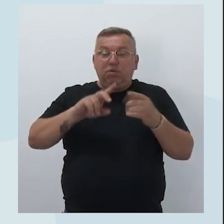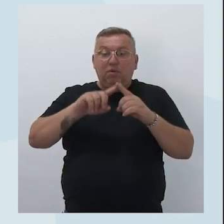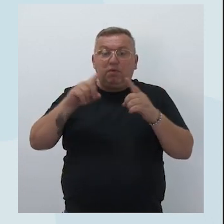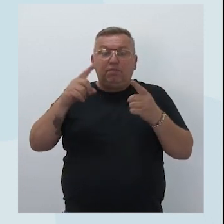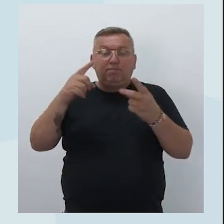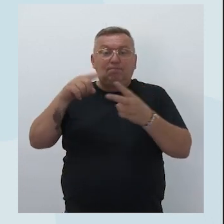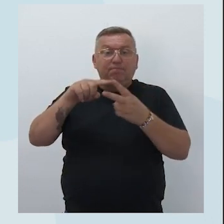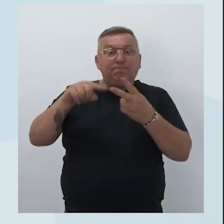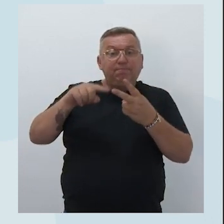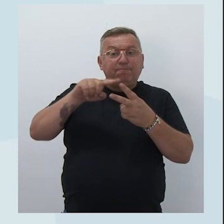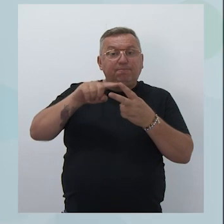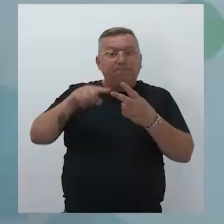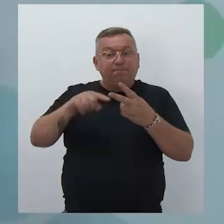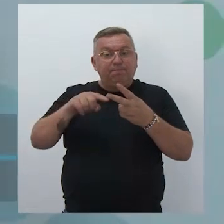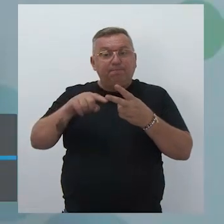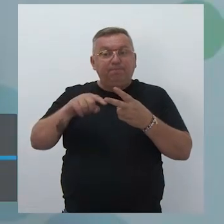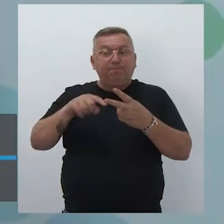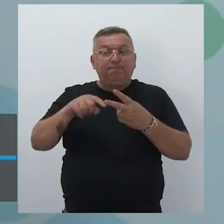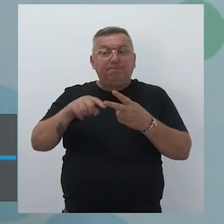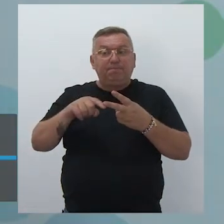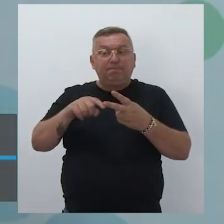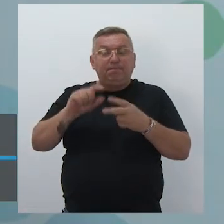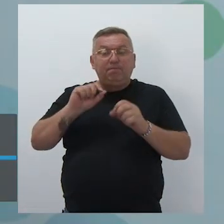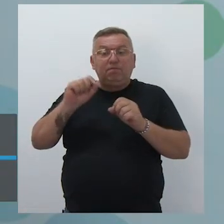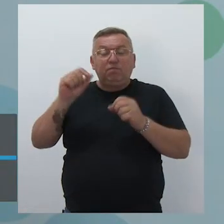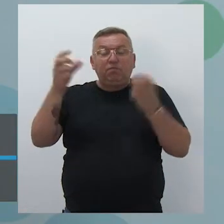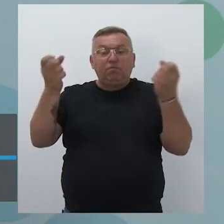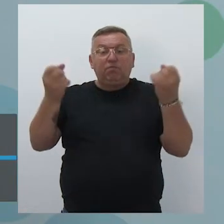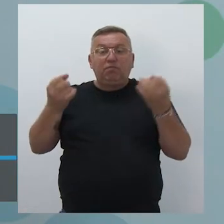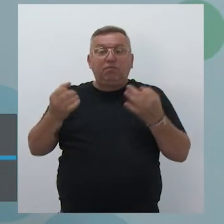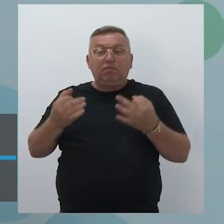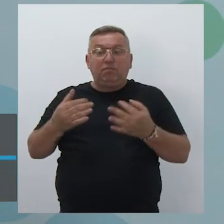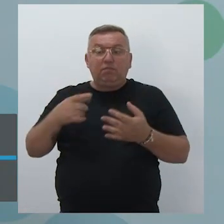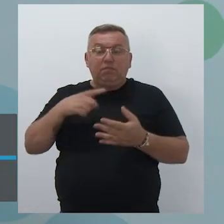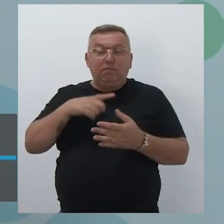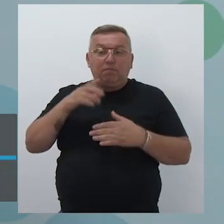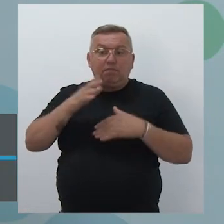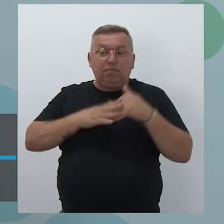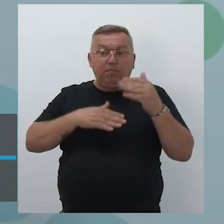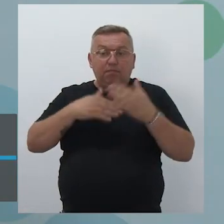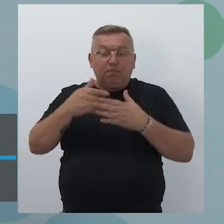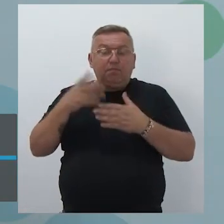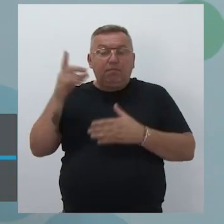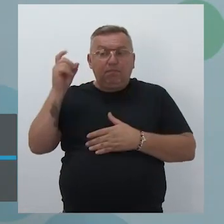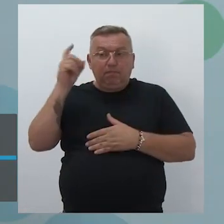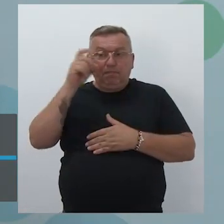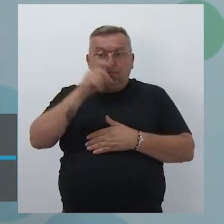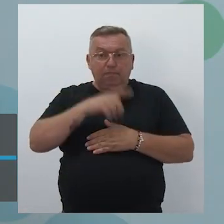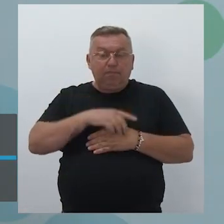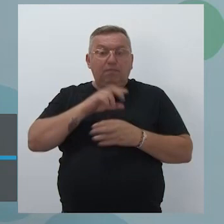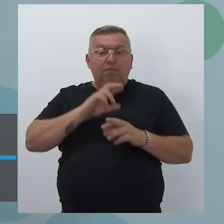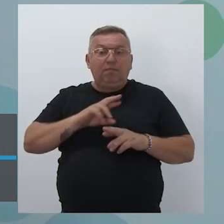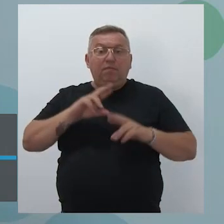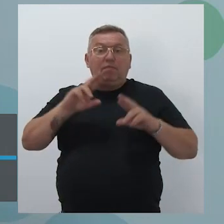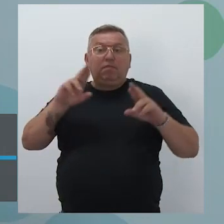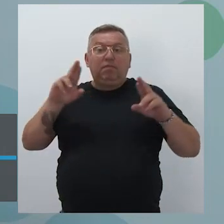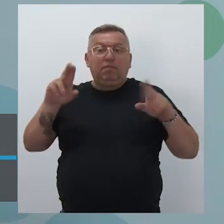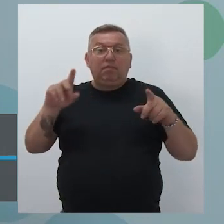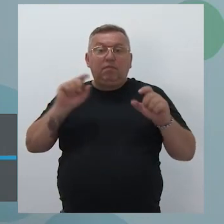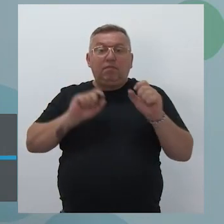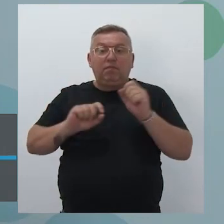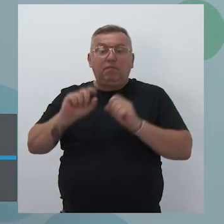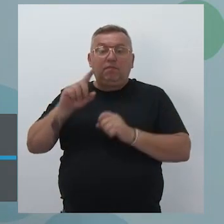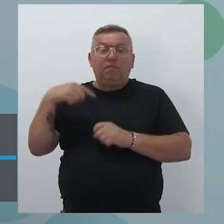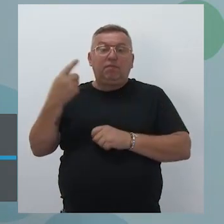explicitando suas ambiguidades. É como eu comentei, ela é uma habilidade muito complexa, diferente daquelas